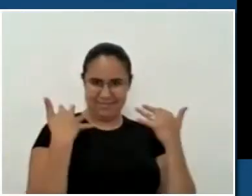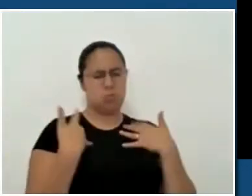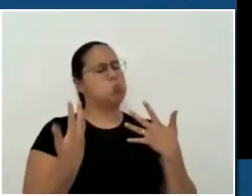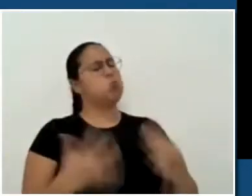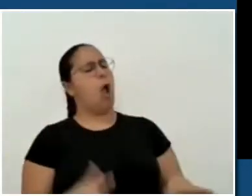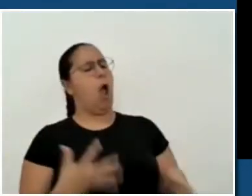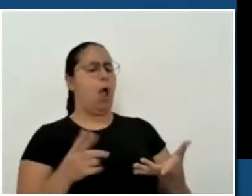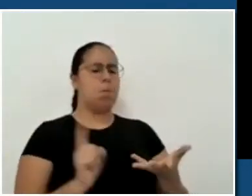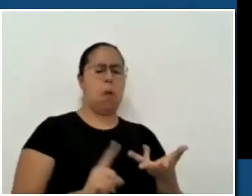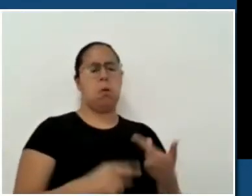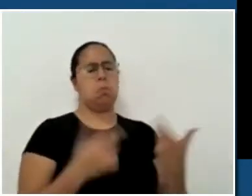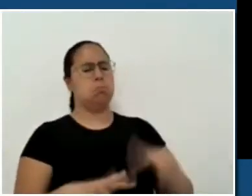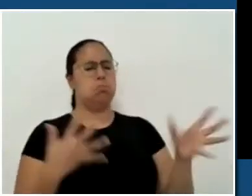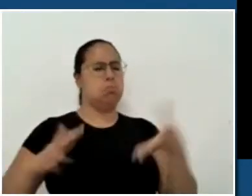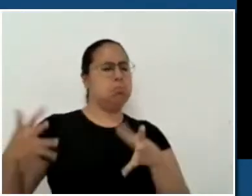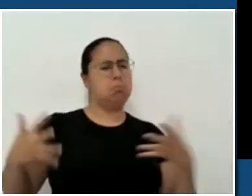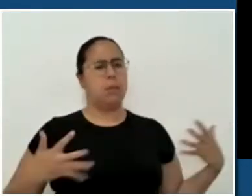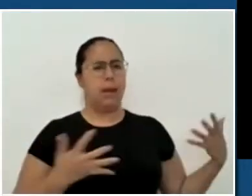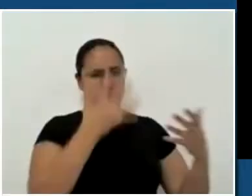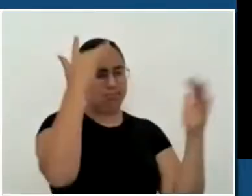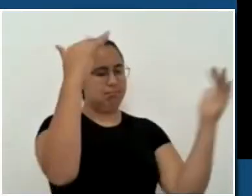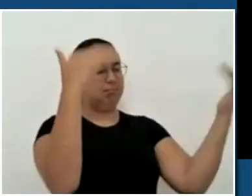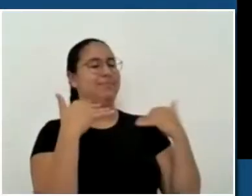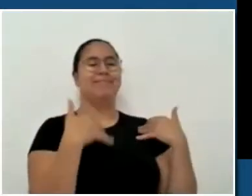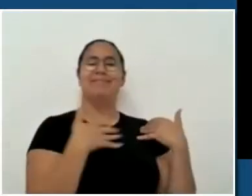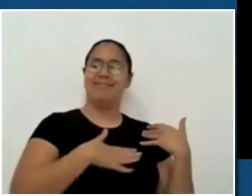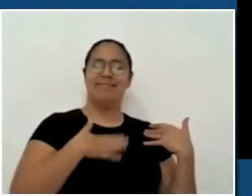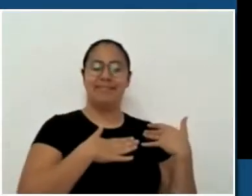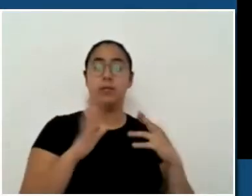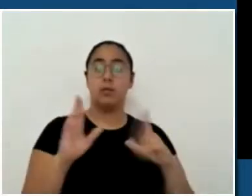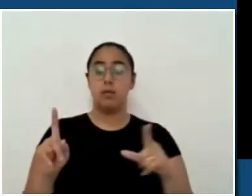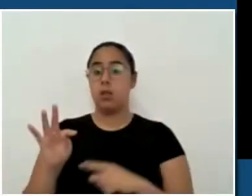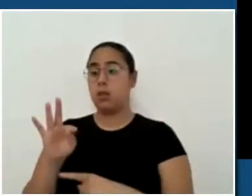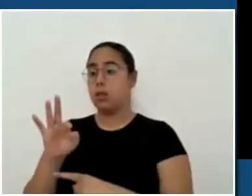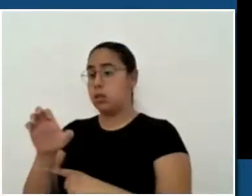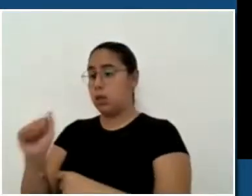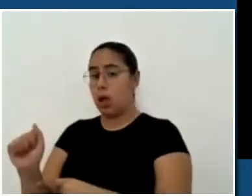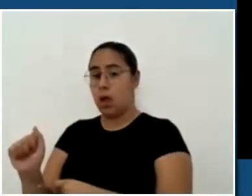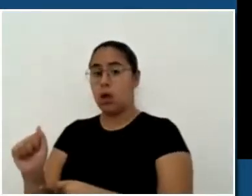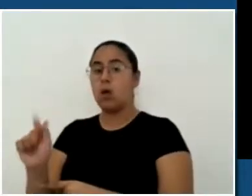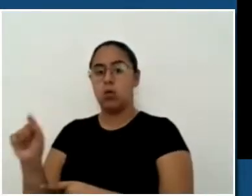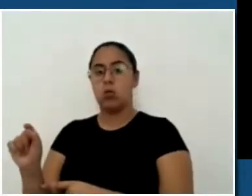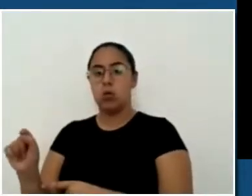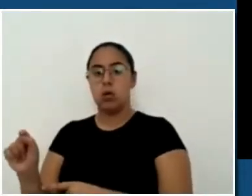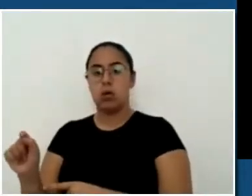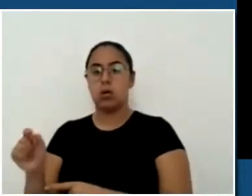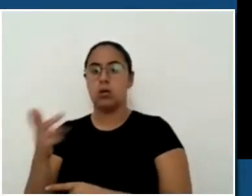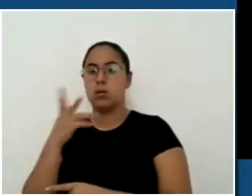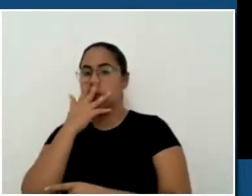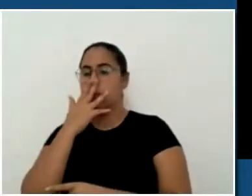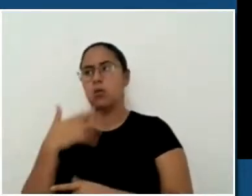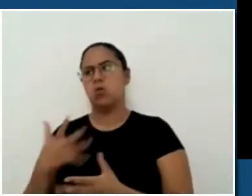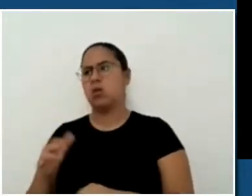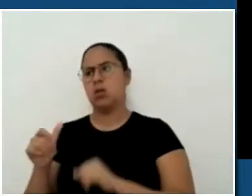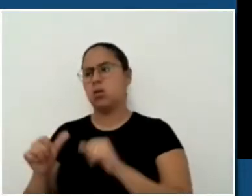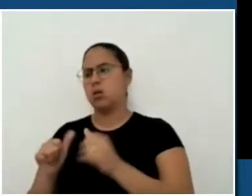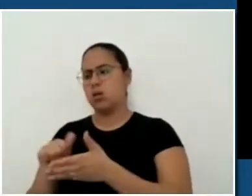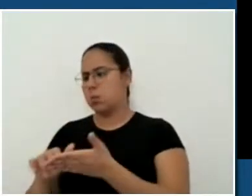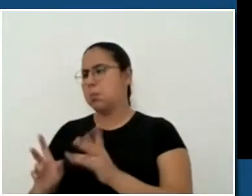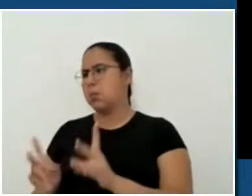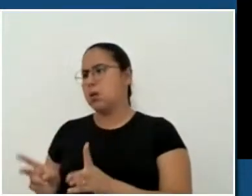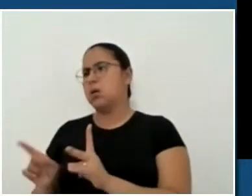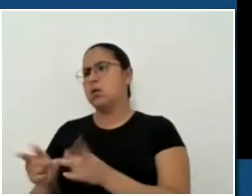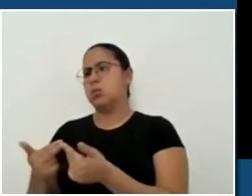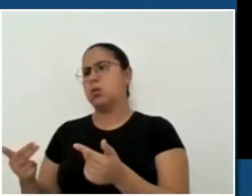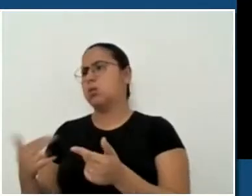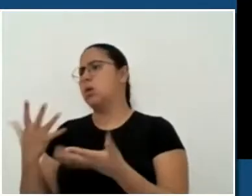desafiador, o TEA ele faz oposição para evitar ansiedade, ele não quer mudar a atividade que ele estava.